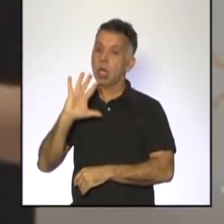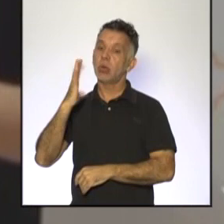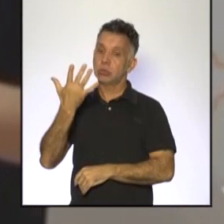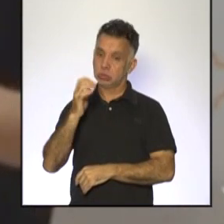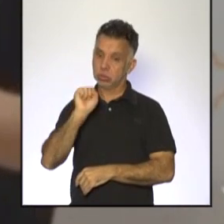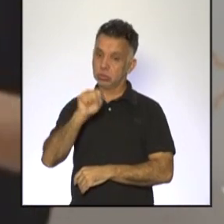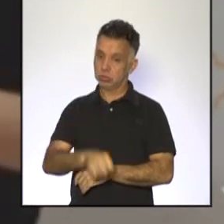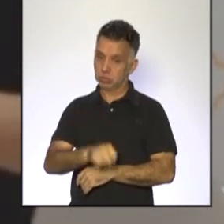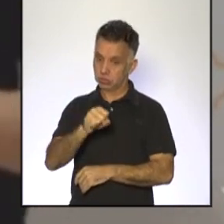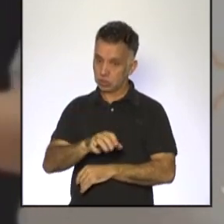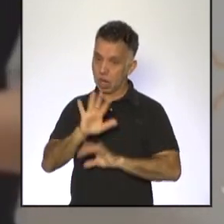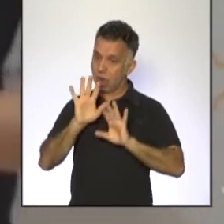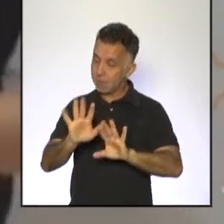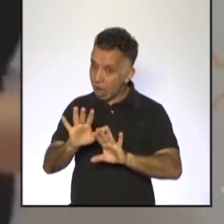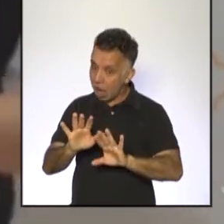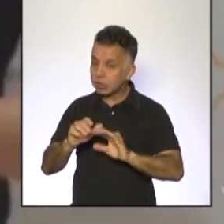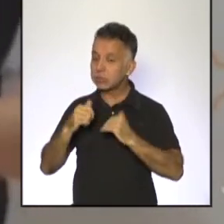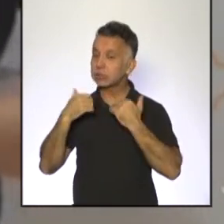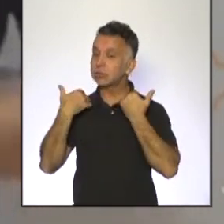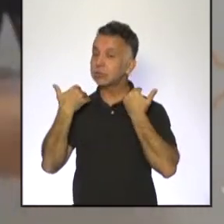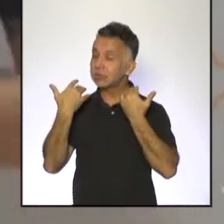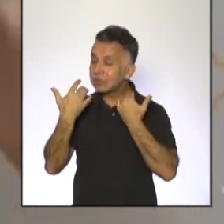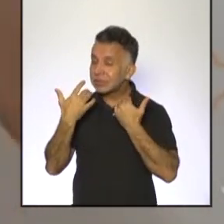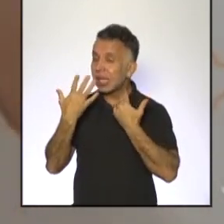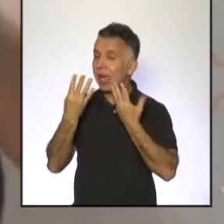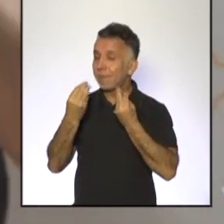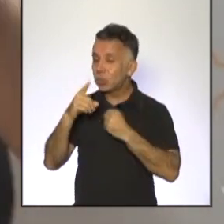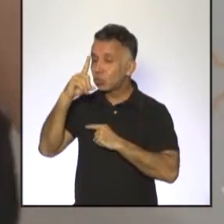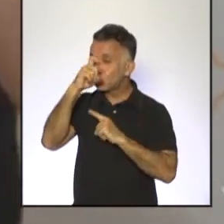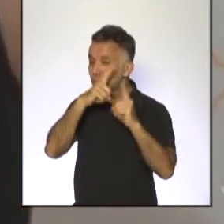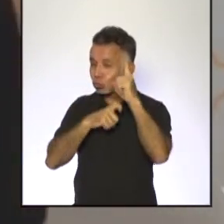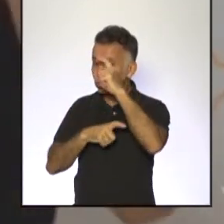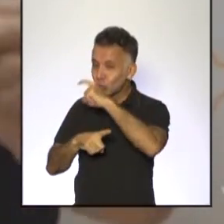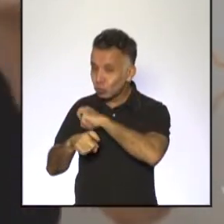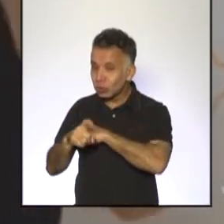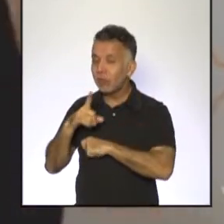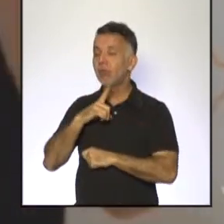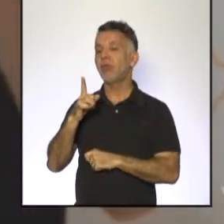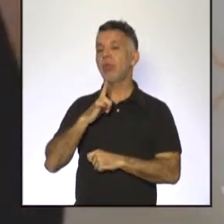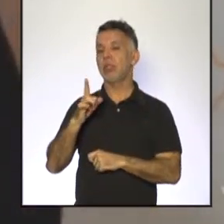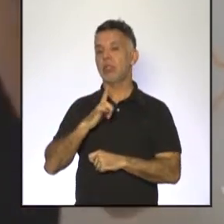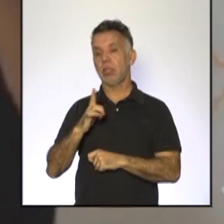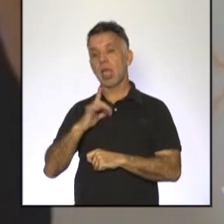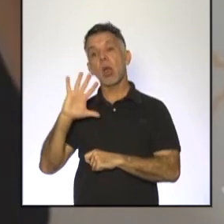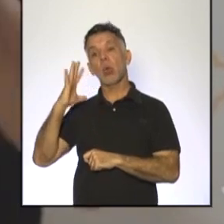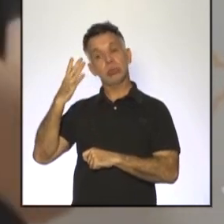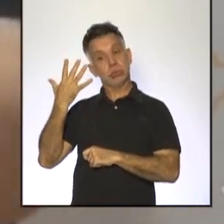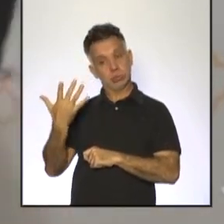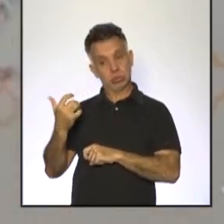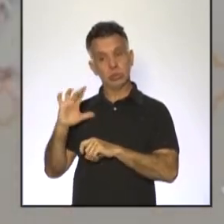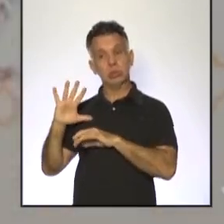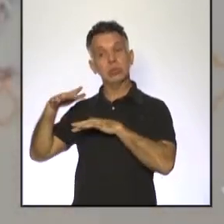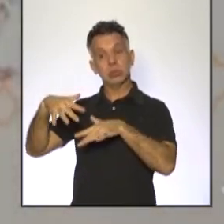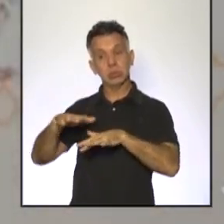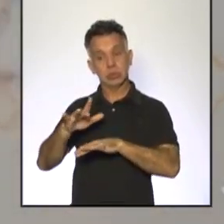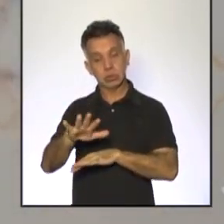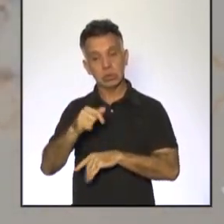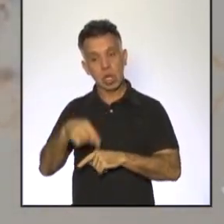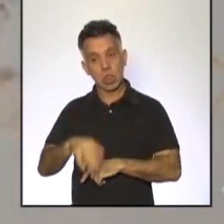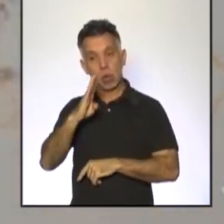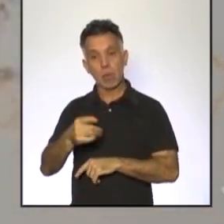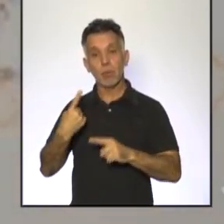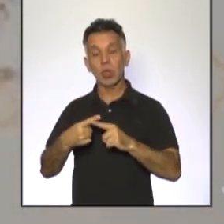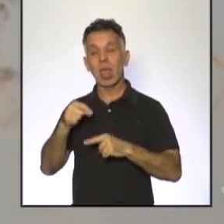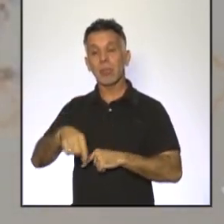é remota ao extremo a possibilidade de termos uma tsunami no Brasil. Por quê? Porque